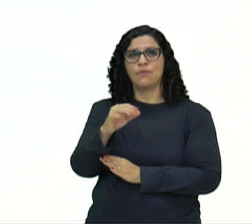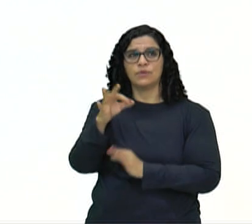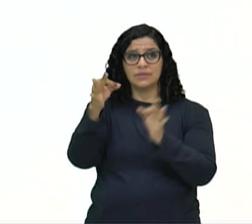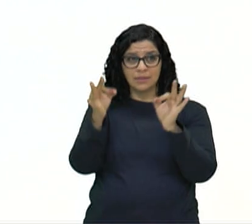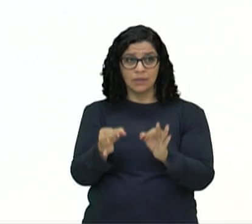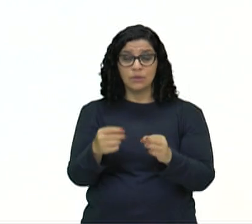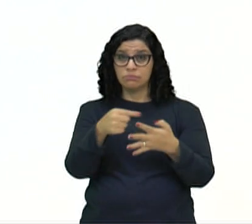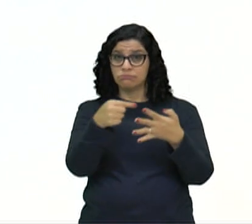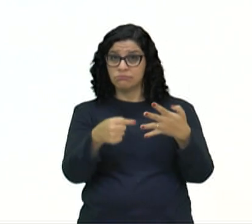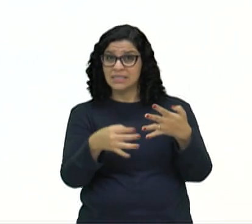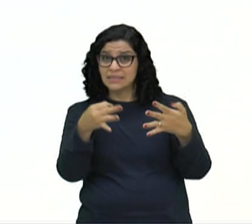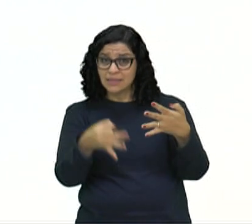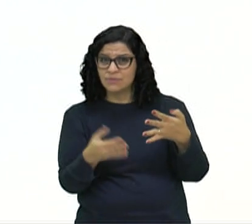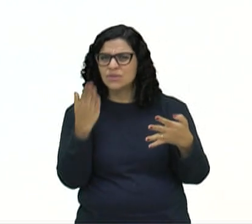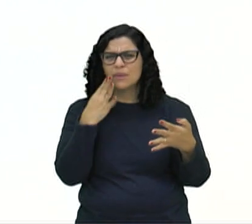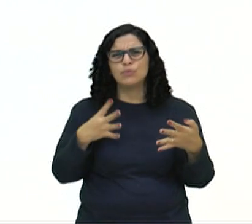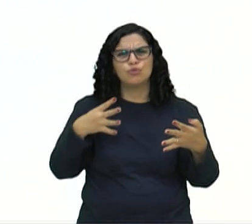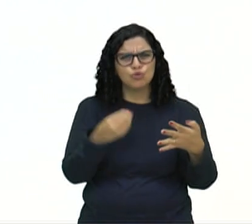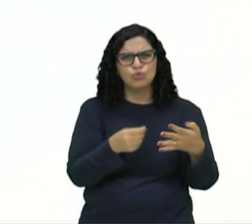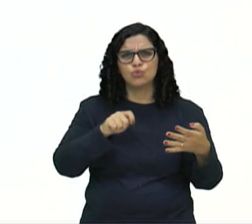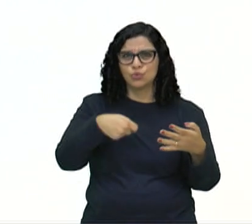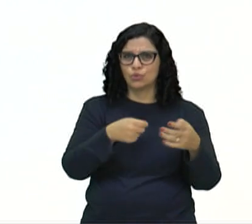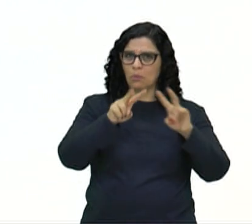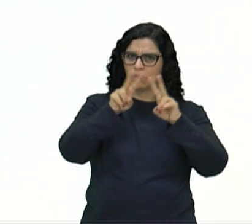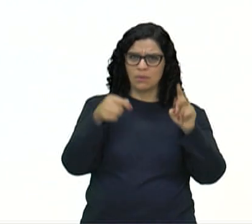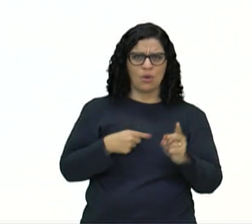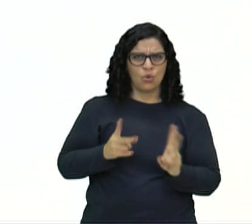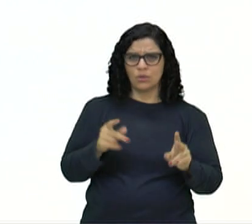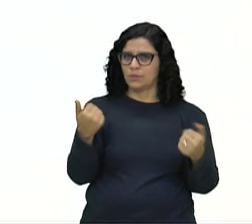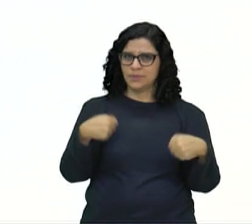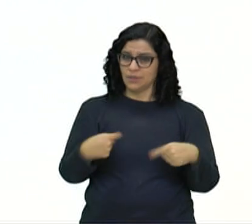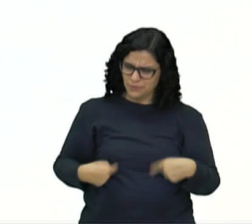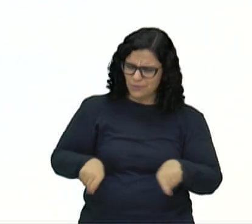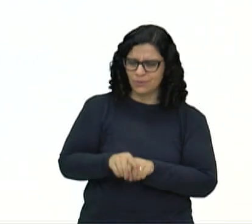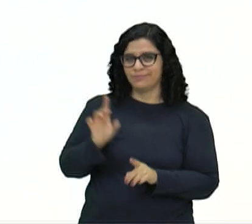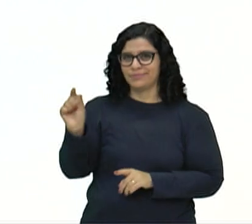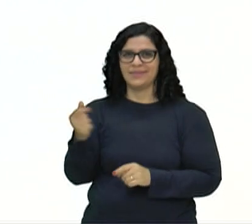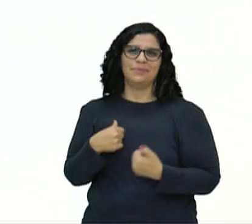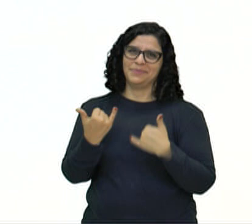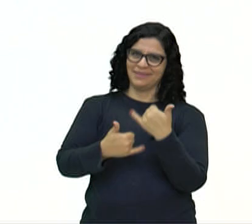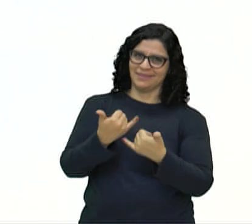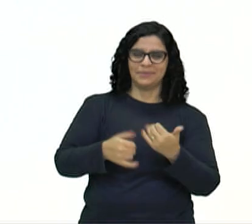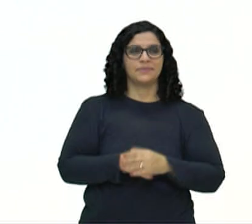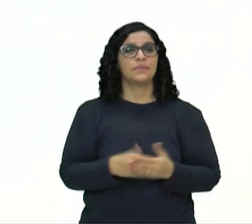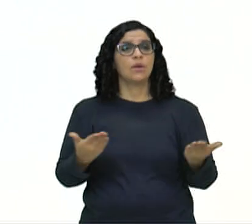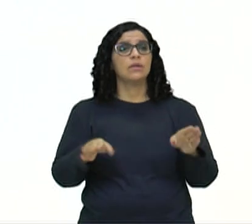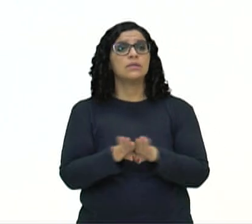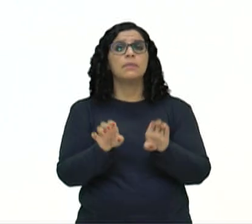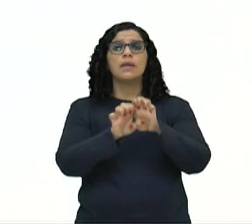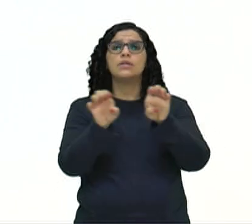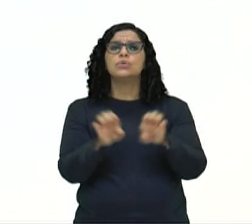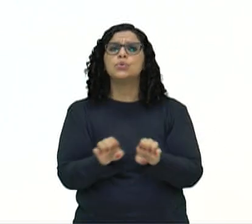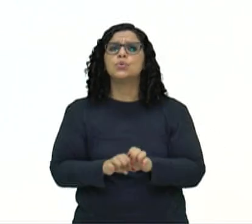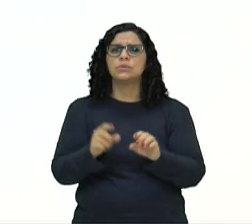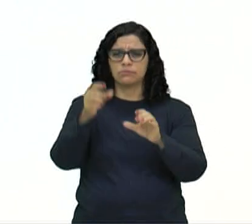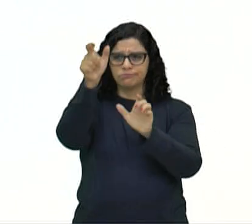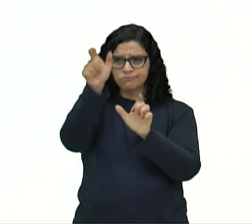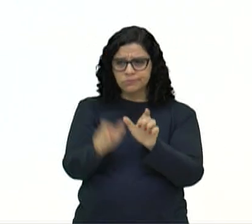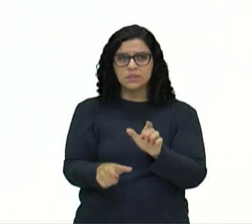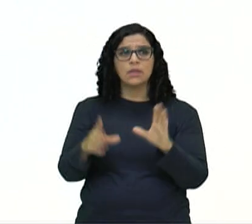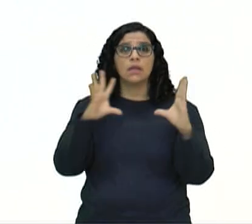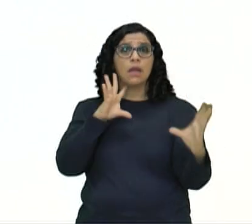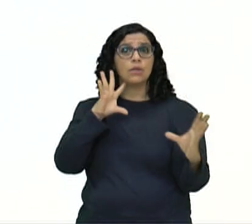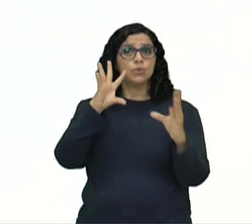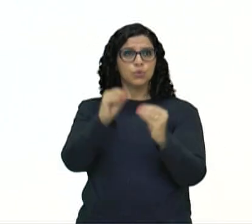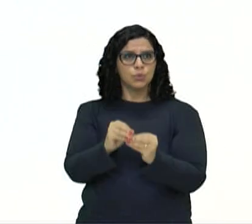Correto. Você já sabe tudo agora de pteridófita. Nem precisa continuar, até depois. Brincadeira. Olá, como é a estrutura de uma pteridófita? Resumindo